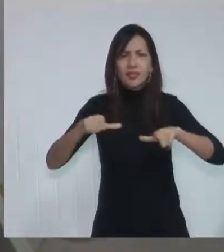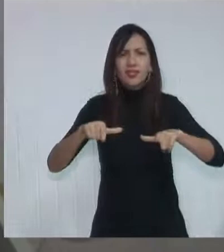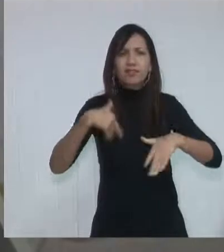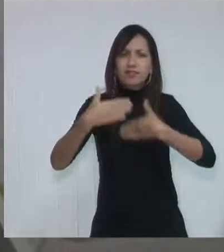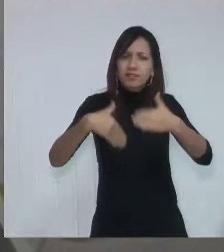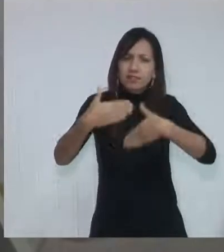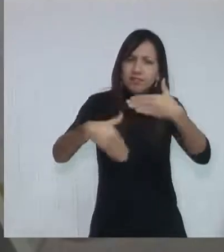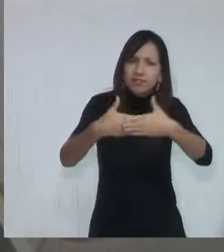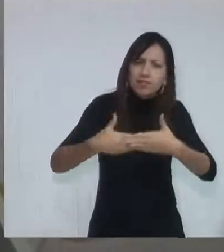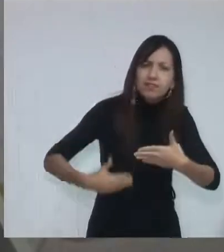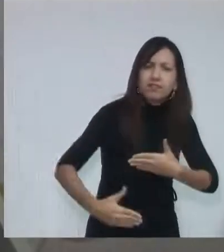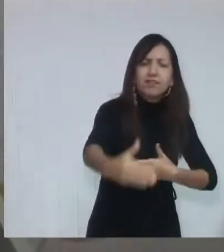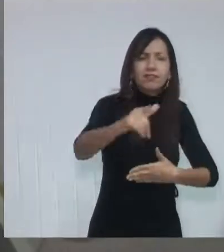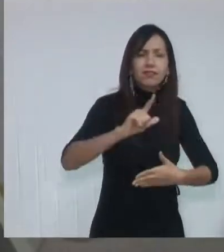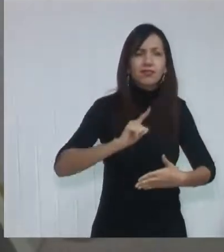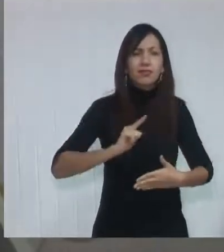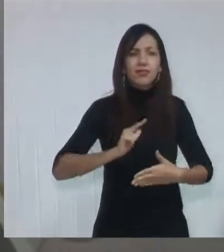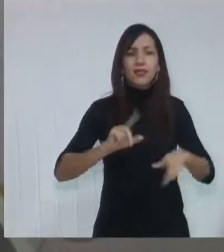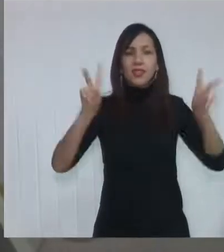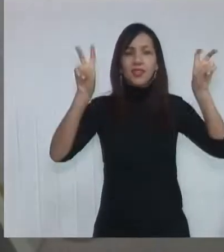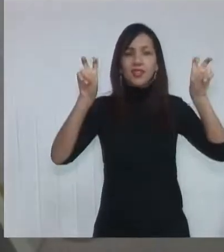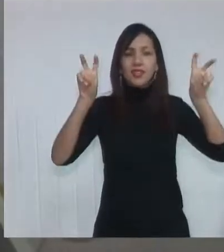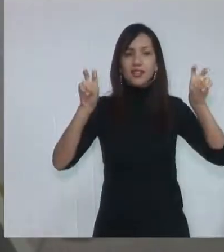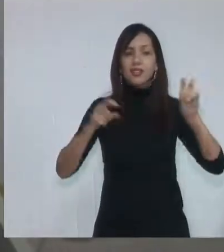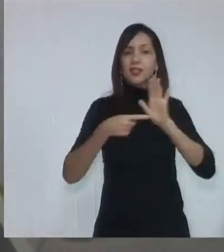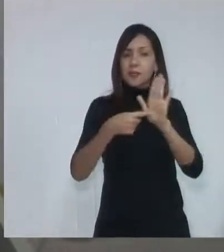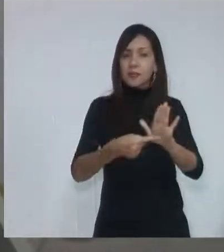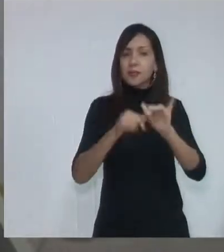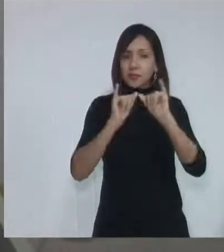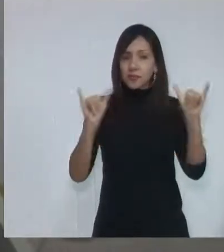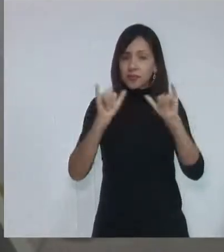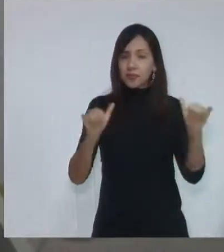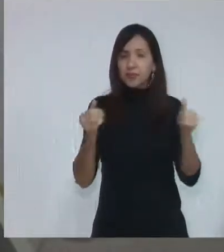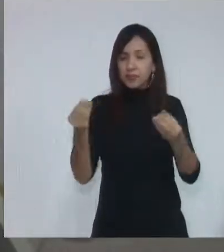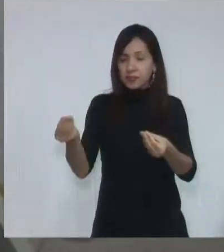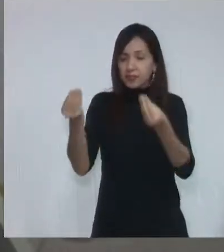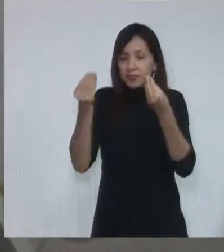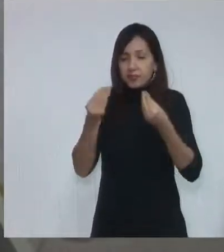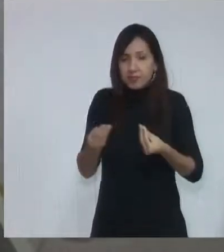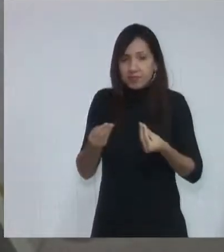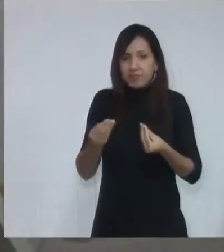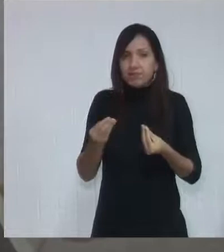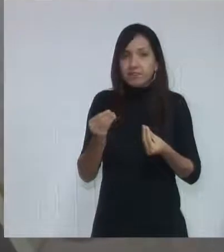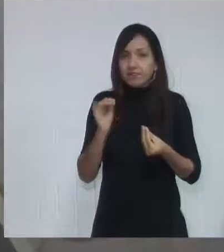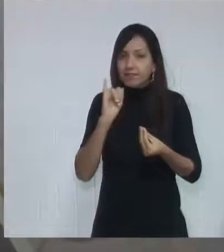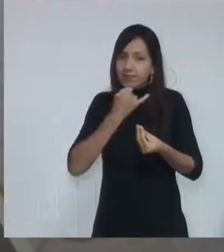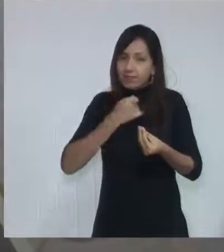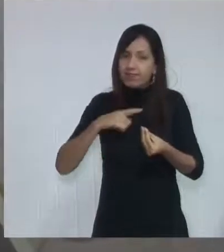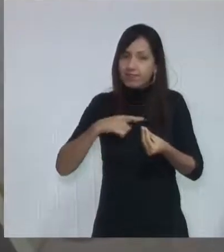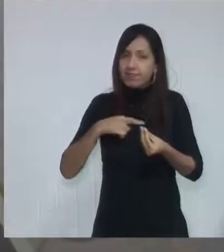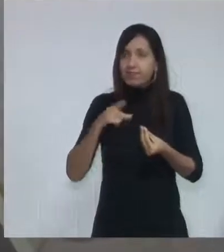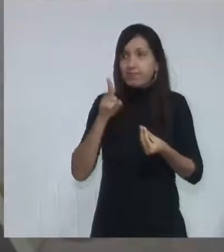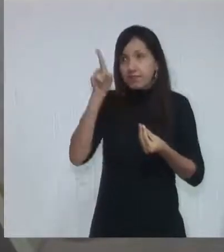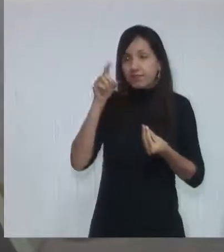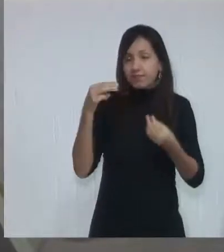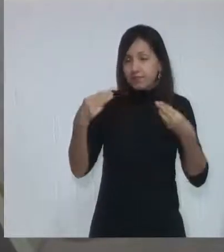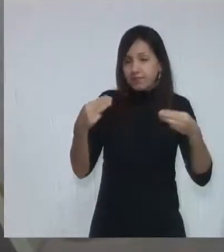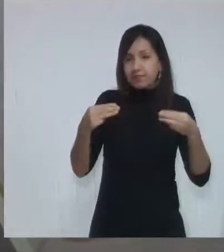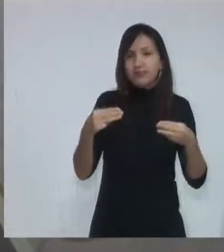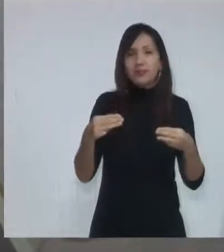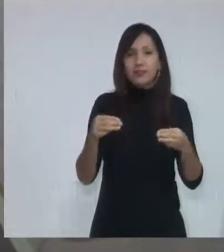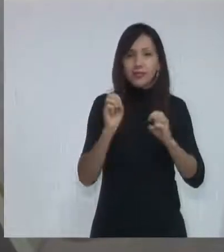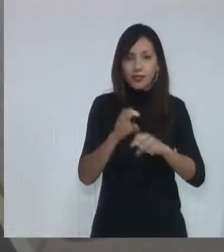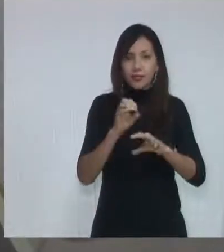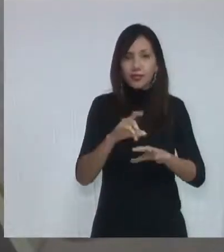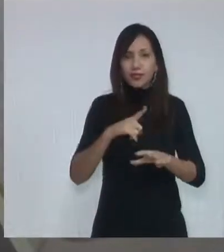equipe, ele diz o seguinte, abre aspas: recebemos com indignação a notícia de que o Ministério da Educação fará uma